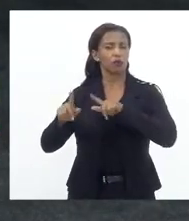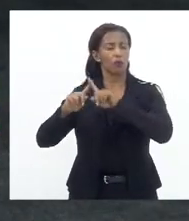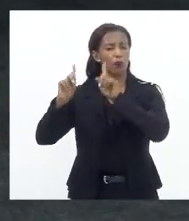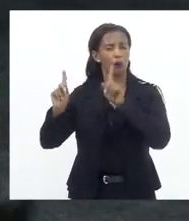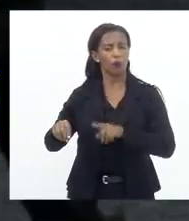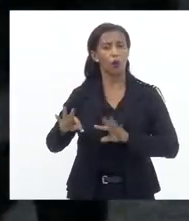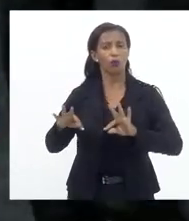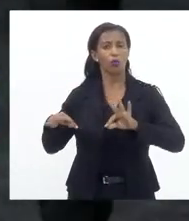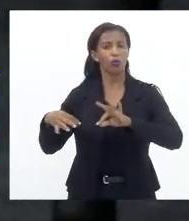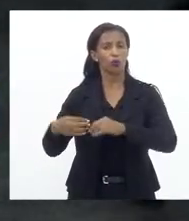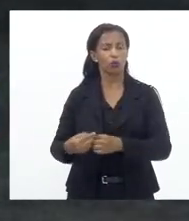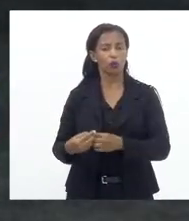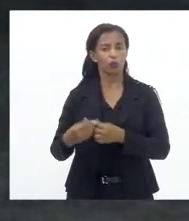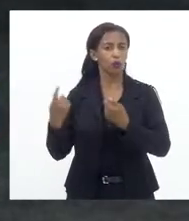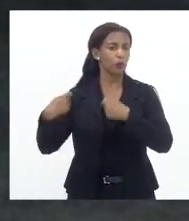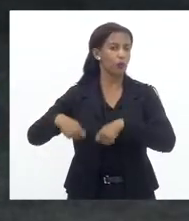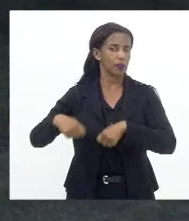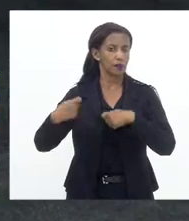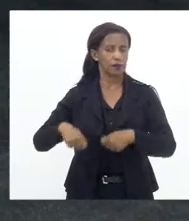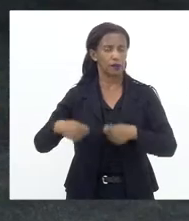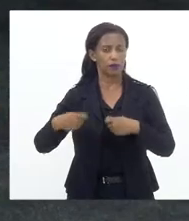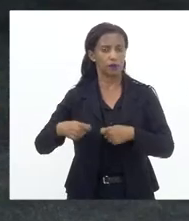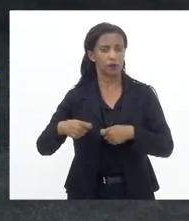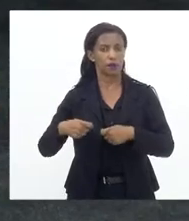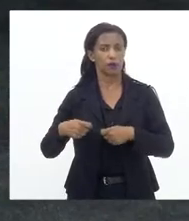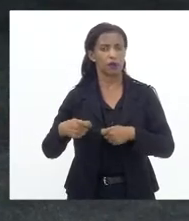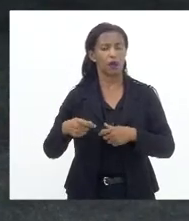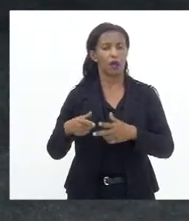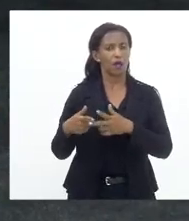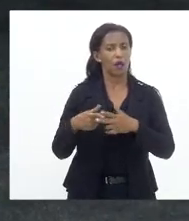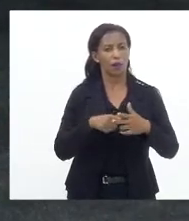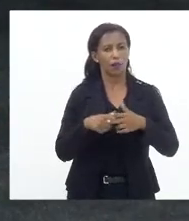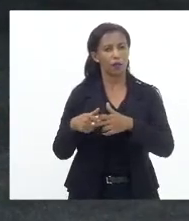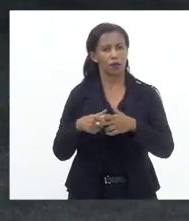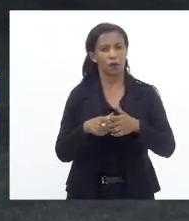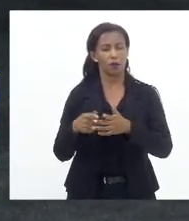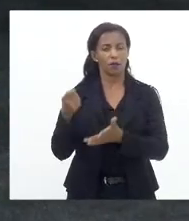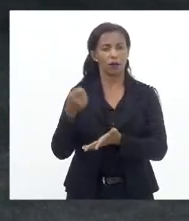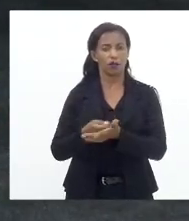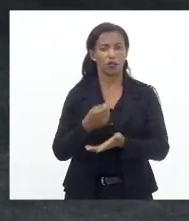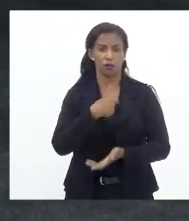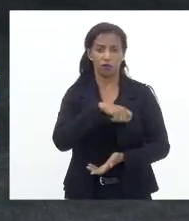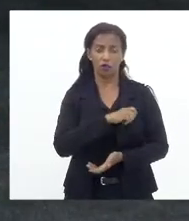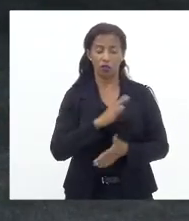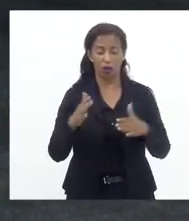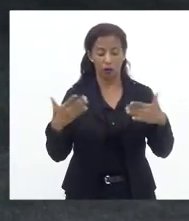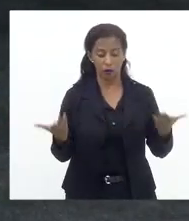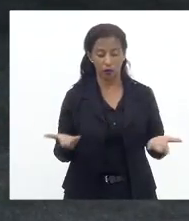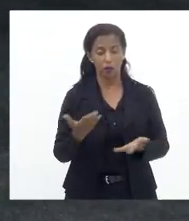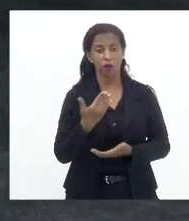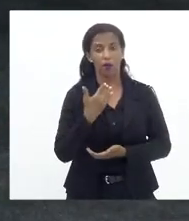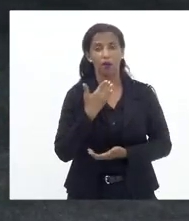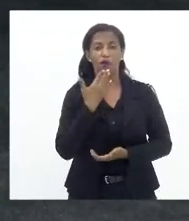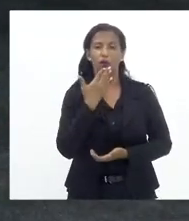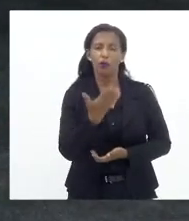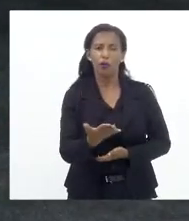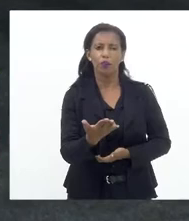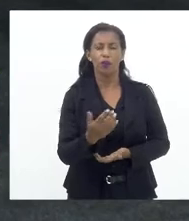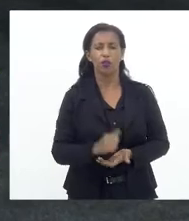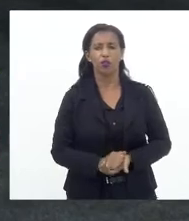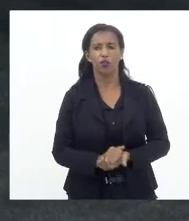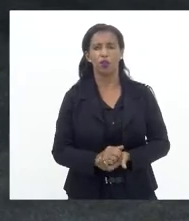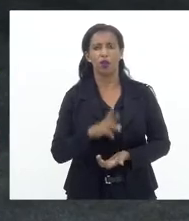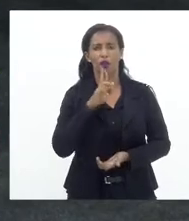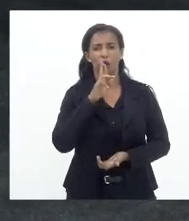todas as iniciativas necessárias à manutenção do regime de recuperação fiscal tão volta pedir ao